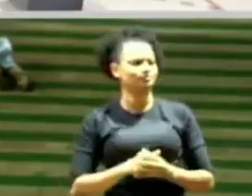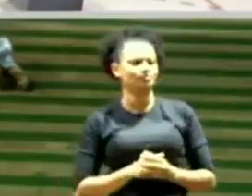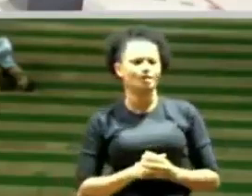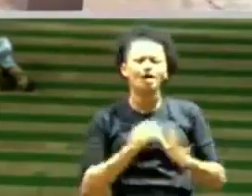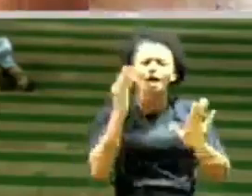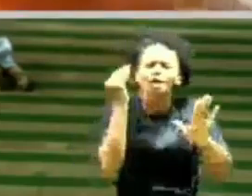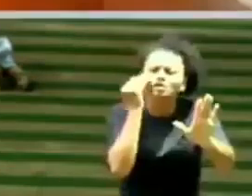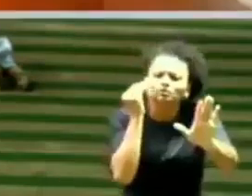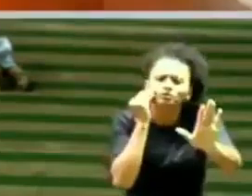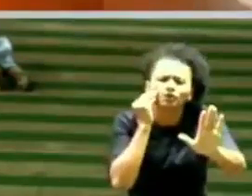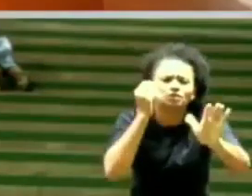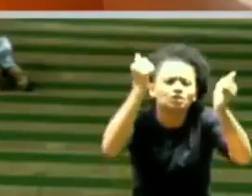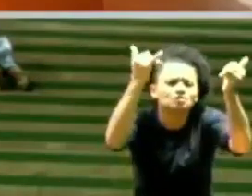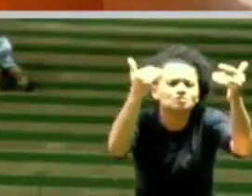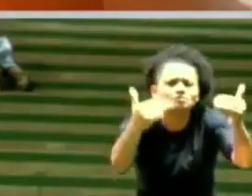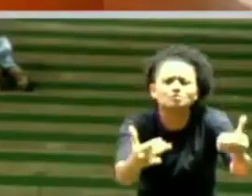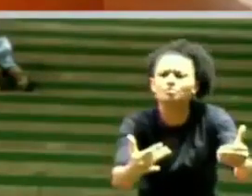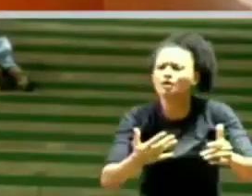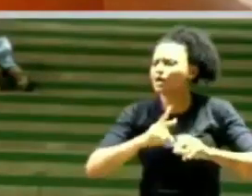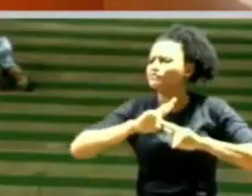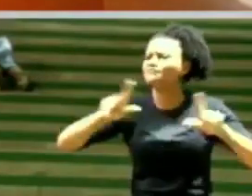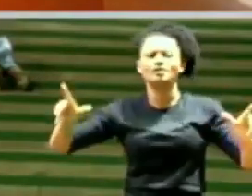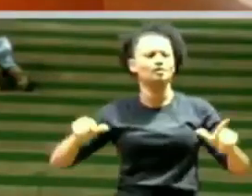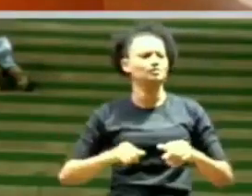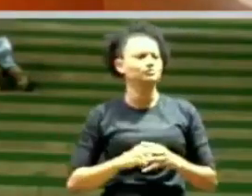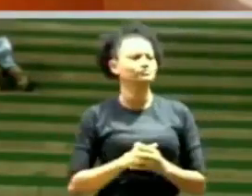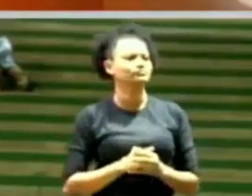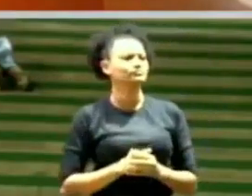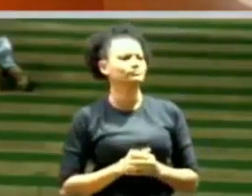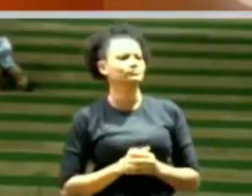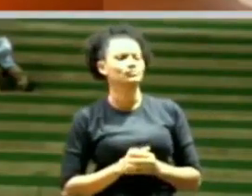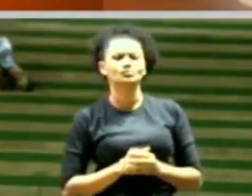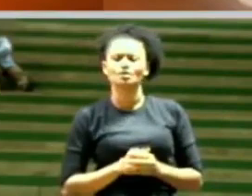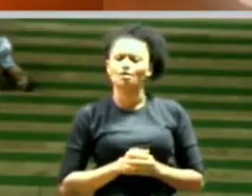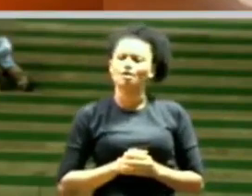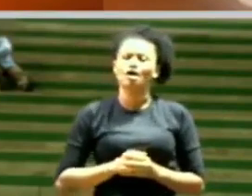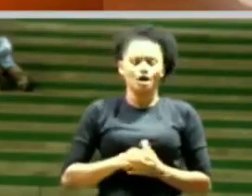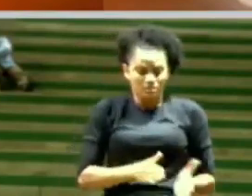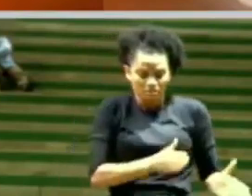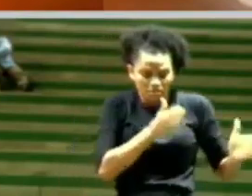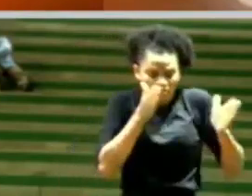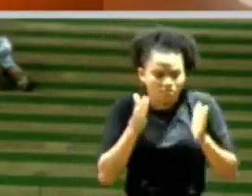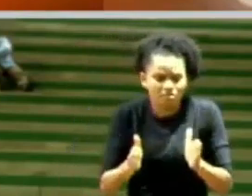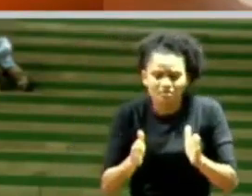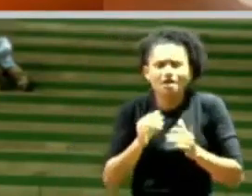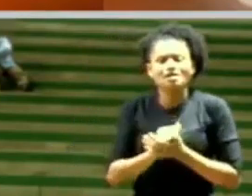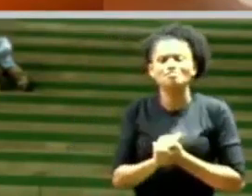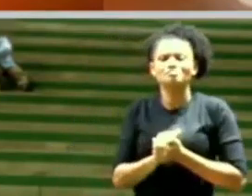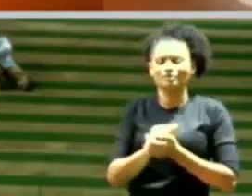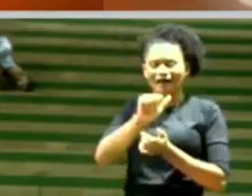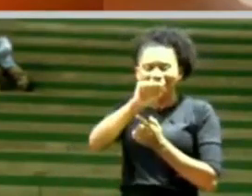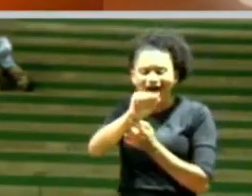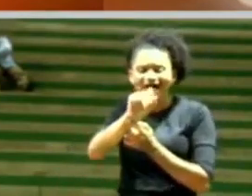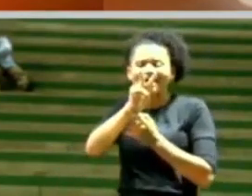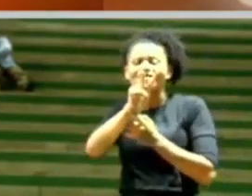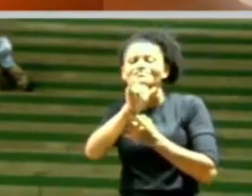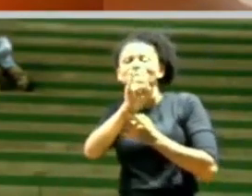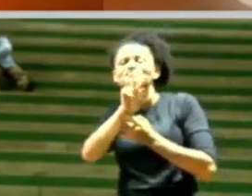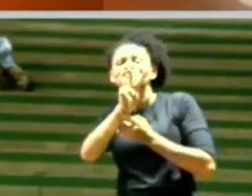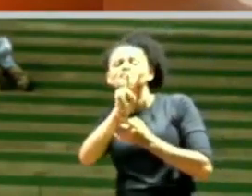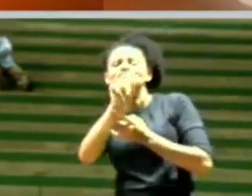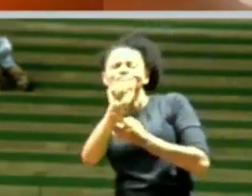Deixa eu tentar te dizer de uma outra forma. Em tempos de avivamento,